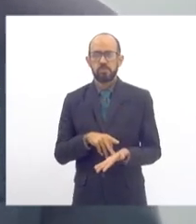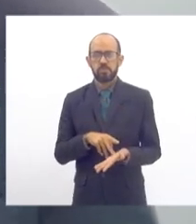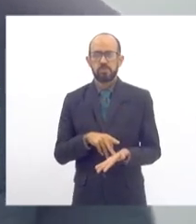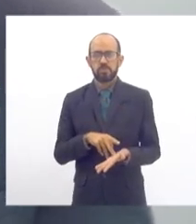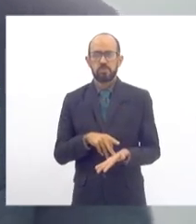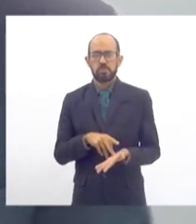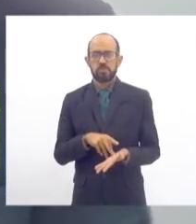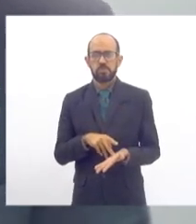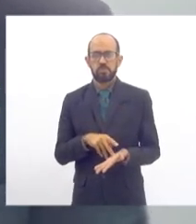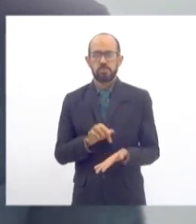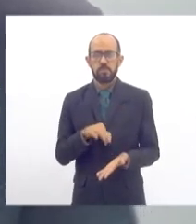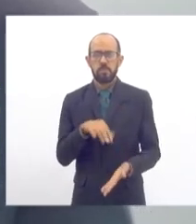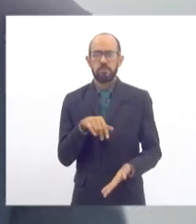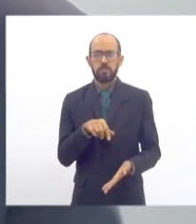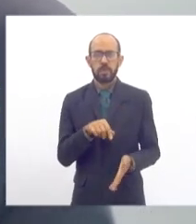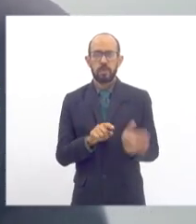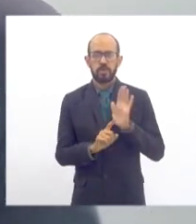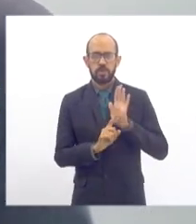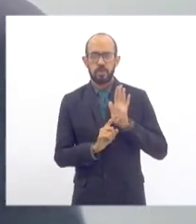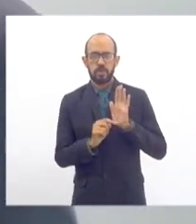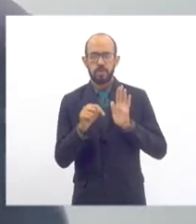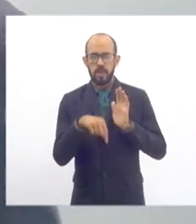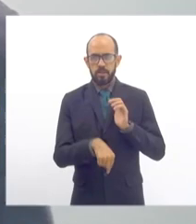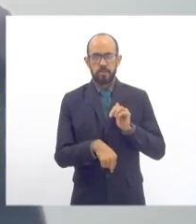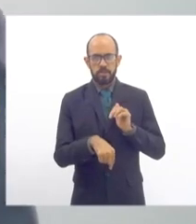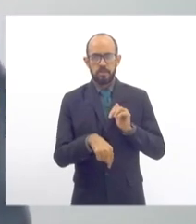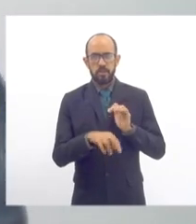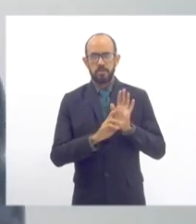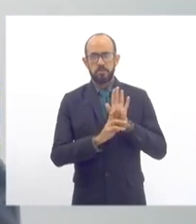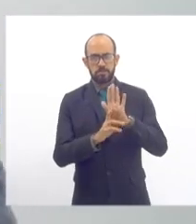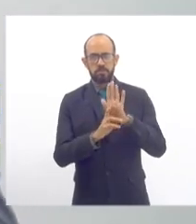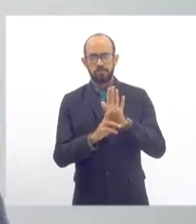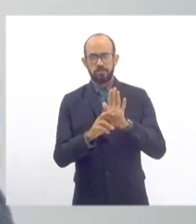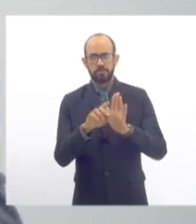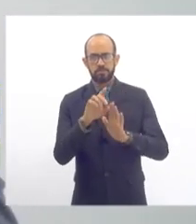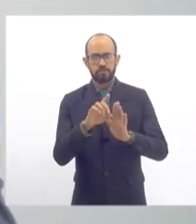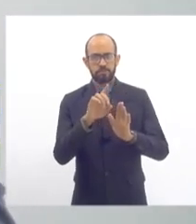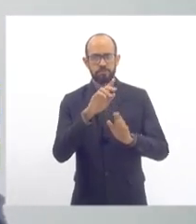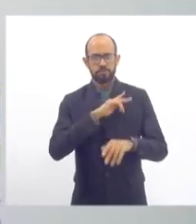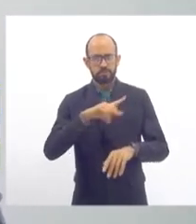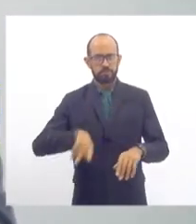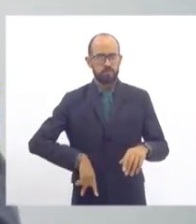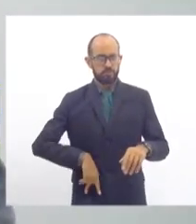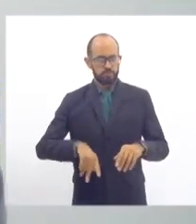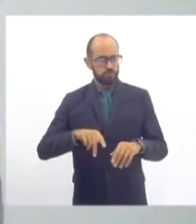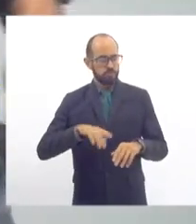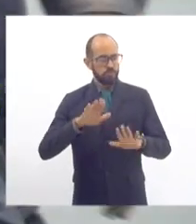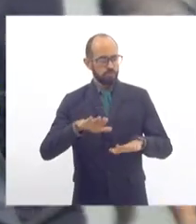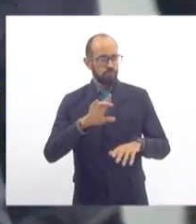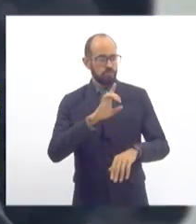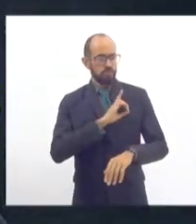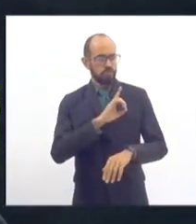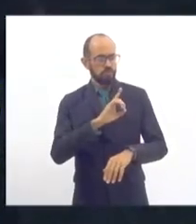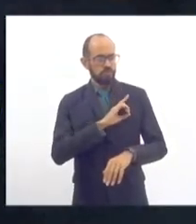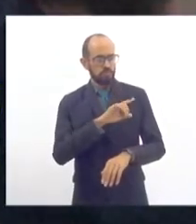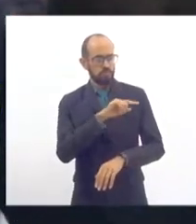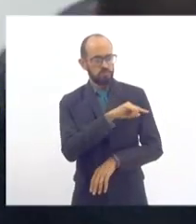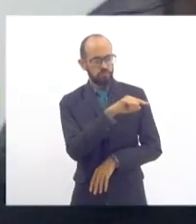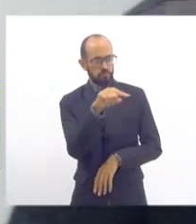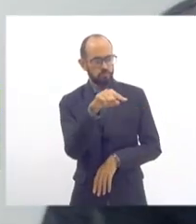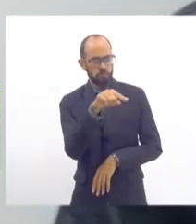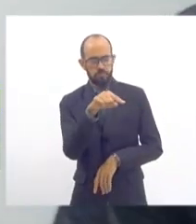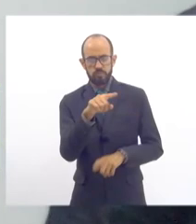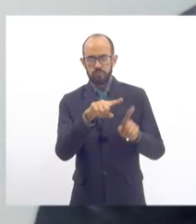quem está aqui representa a presidência do Detran, né? O Detran são vocês, que são servidores de carreira, que constroem